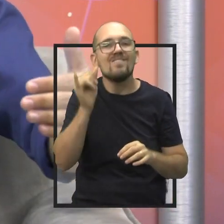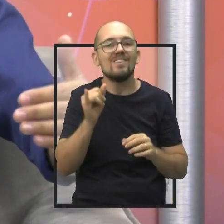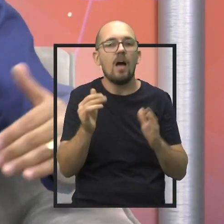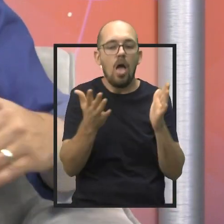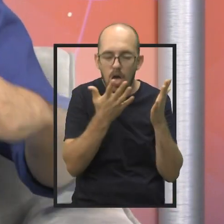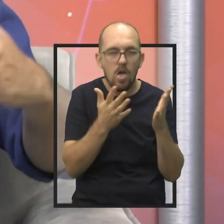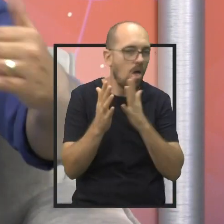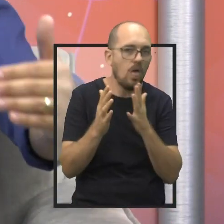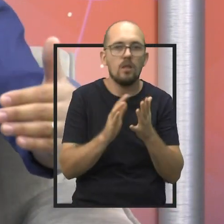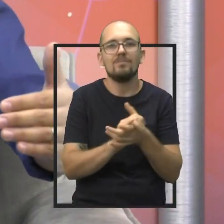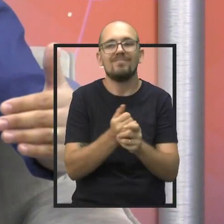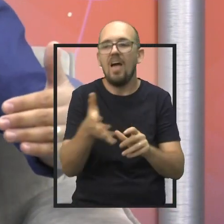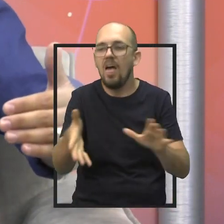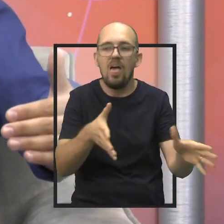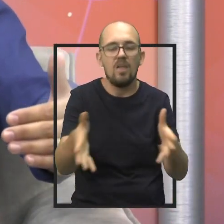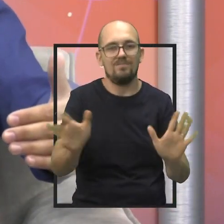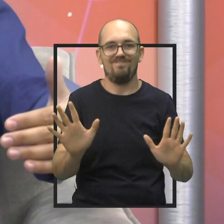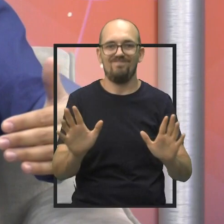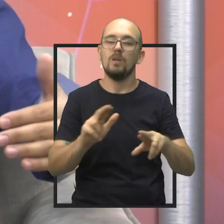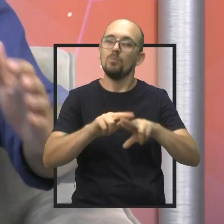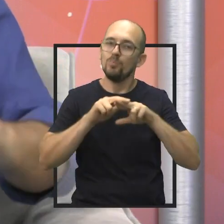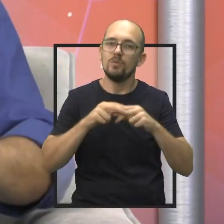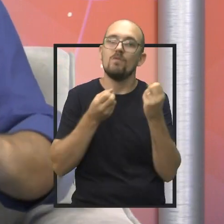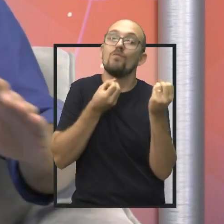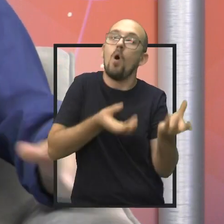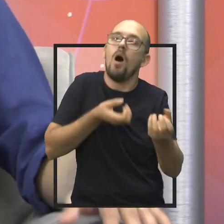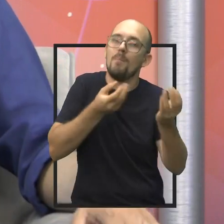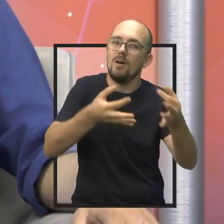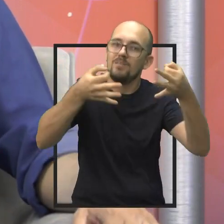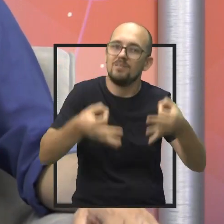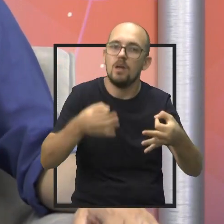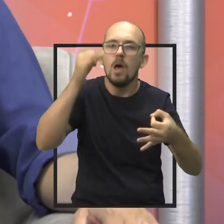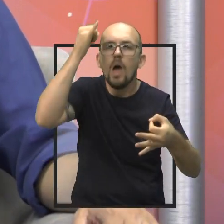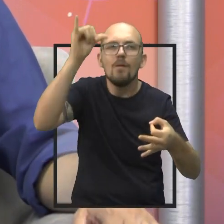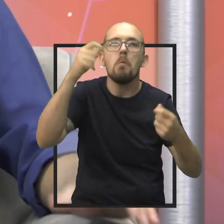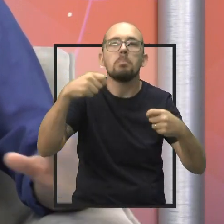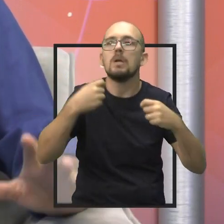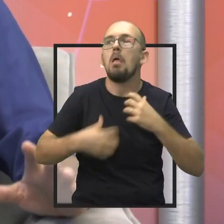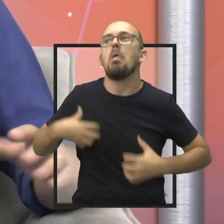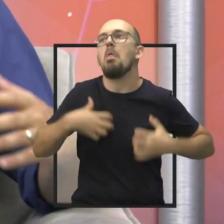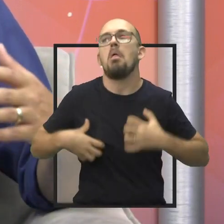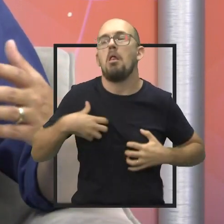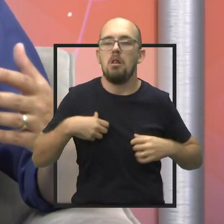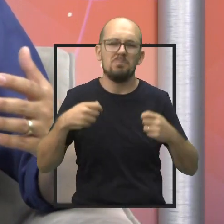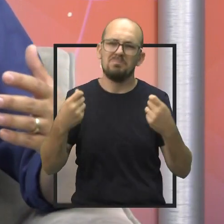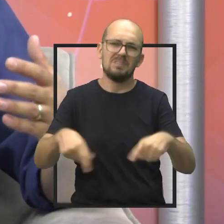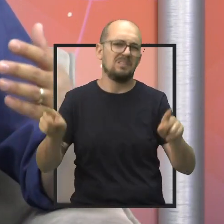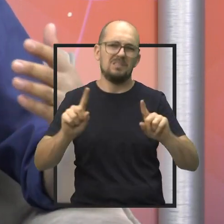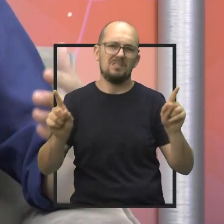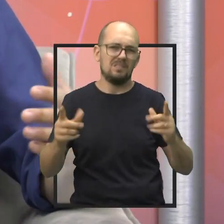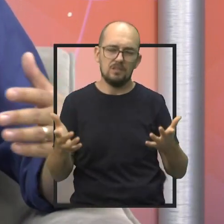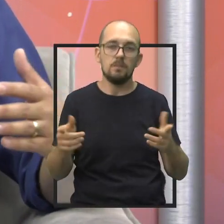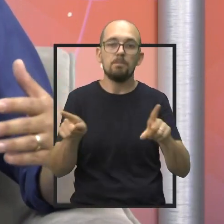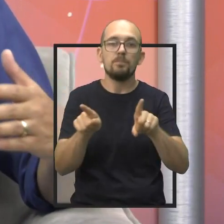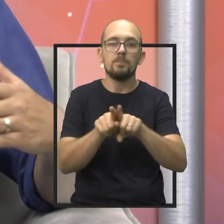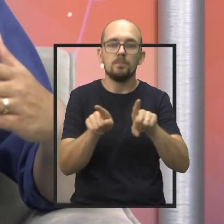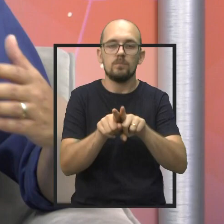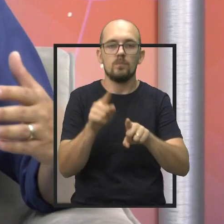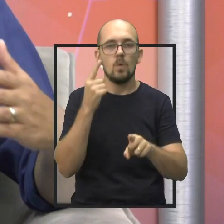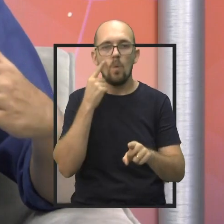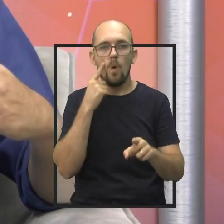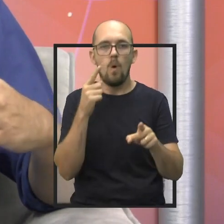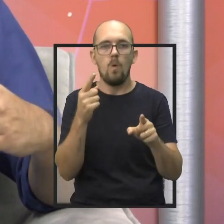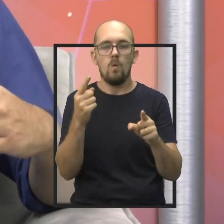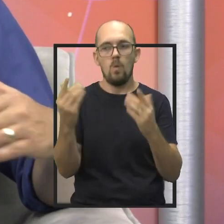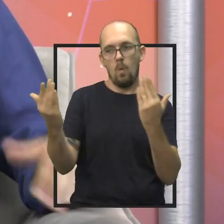mais informações verdadeiras, para que não haja um pânico, né? Dado que a mortalidade, se a gente considerar os